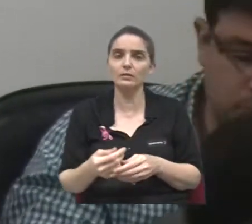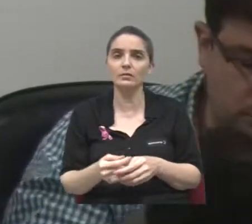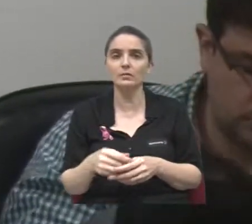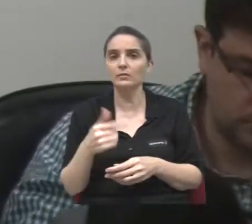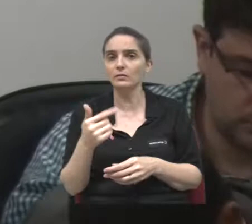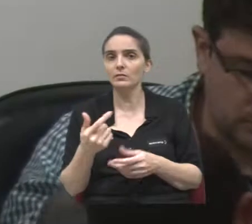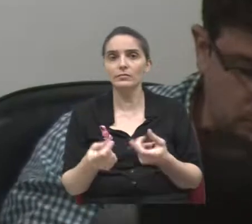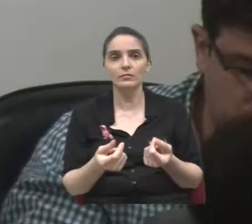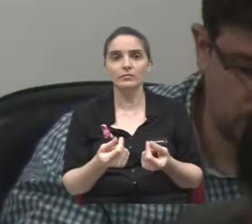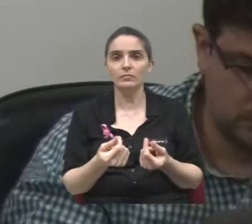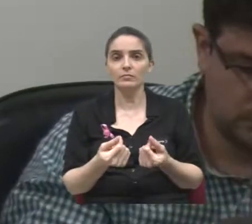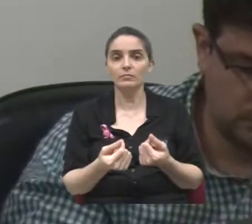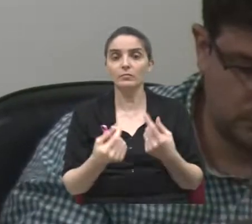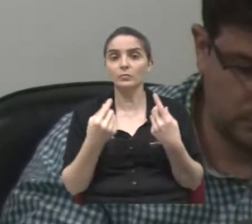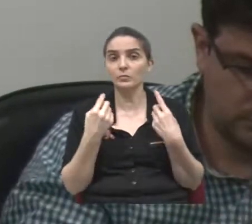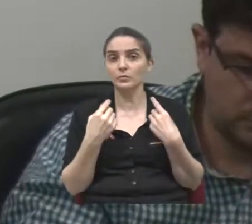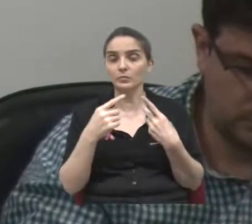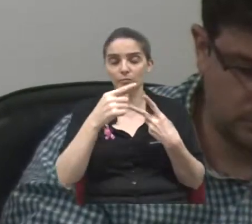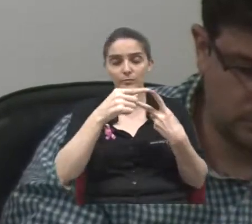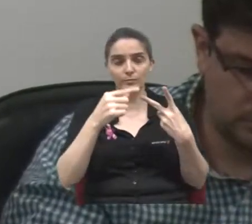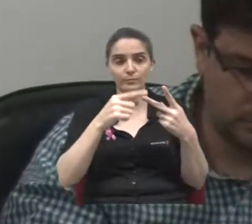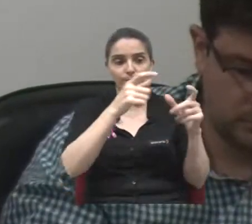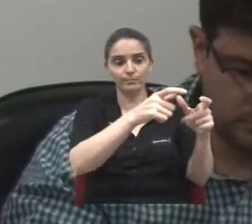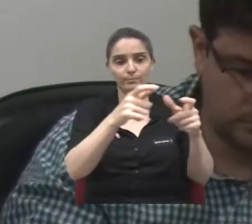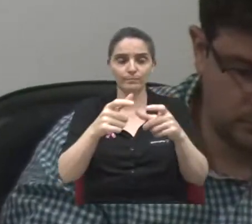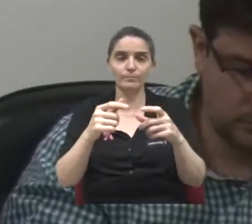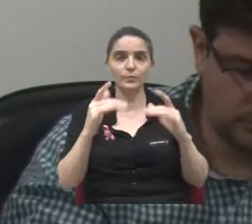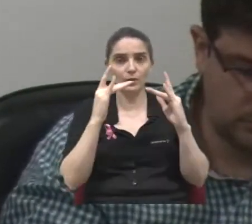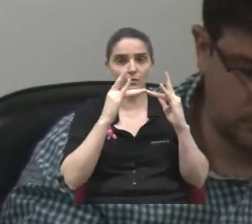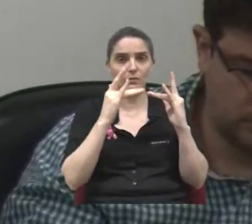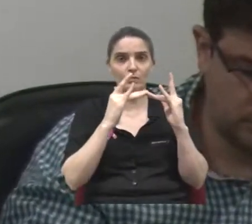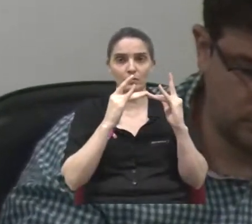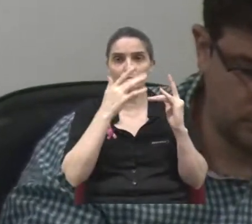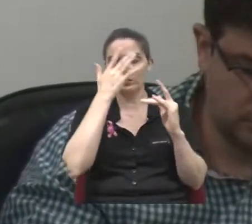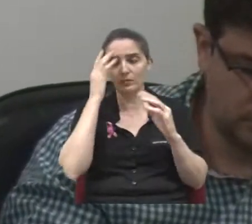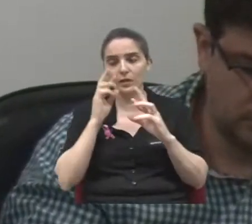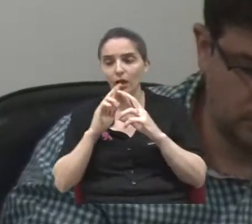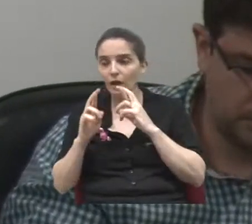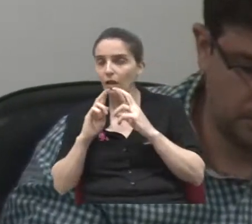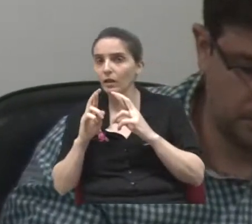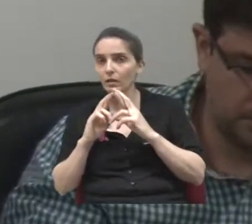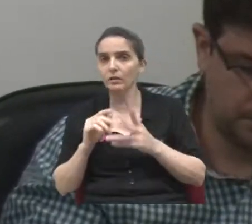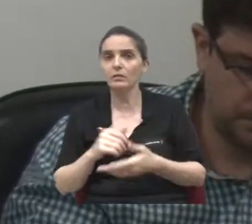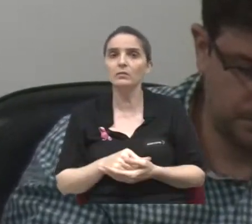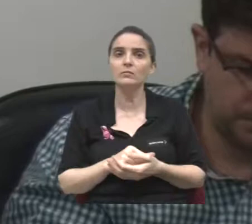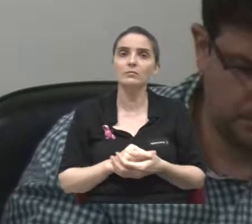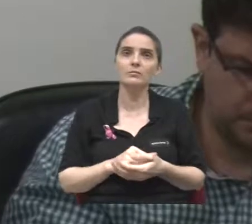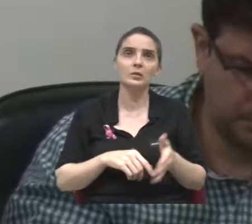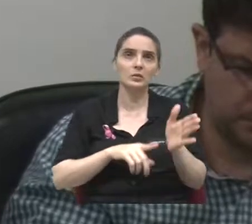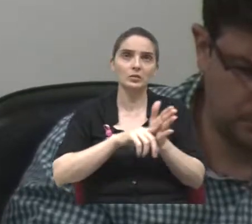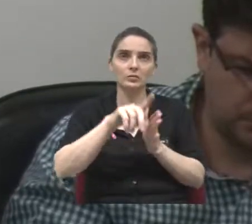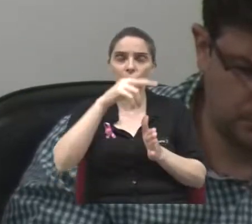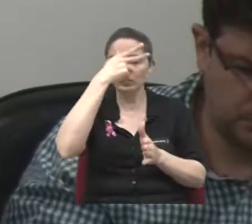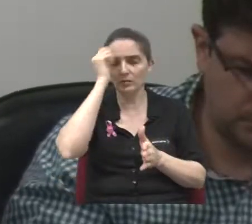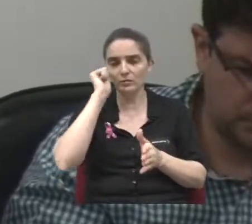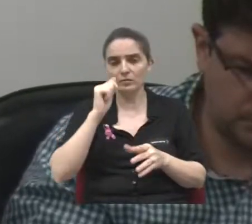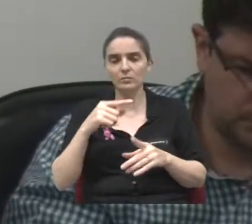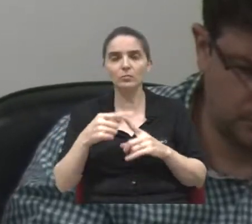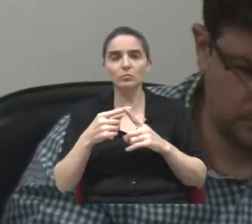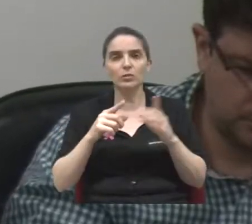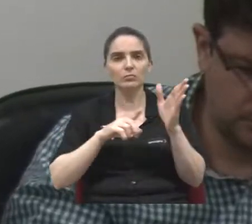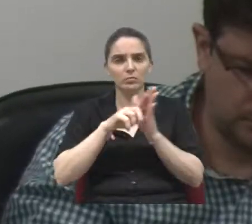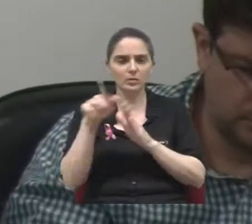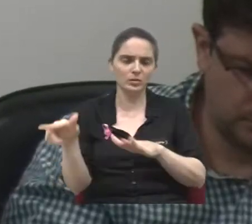que estavam lá, me chamaram e fizeram essa reclamação. Até não coloquei no requerimento, porque o meu requerimento já era da semana passada, mas fica aqui